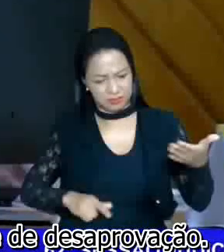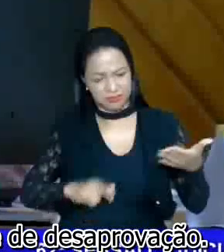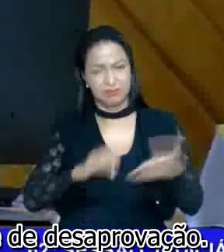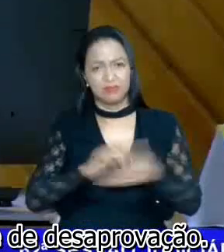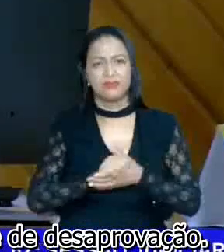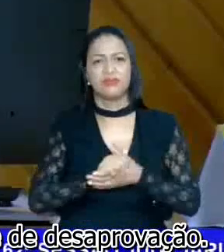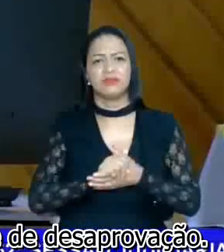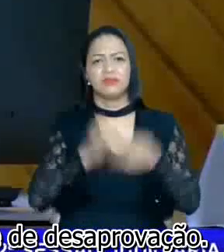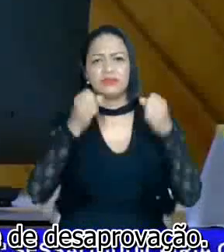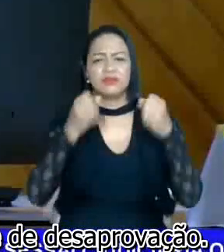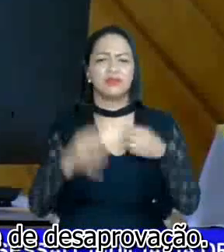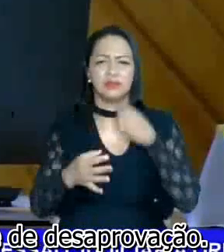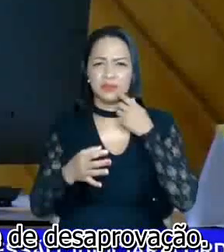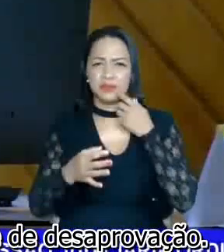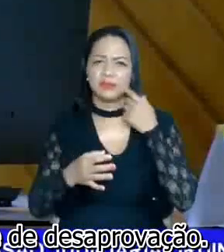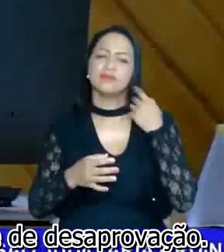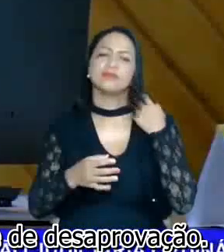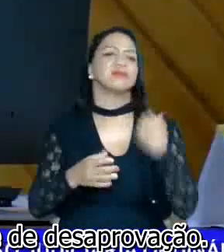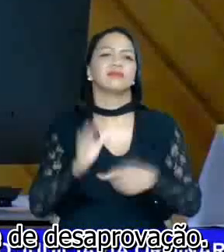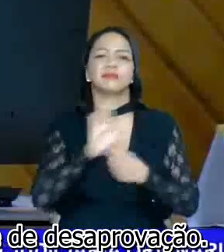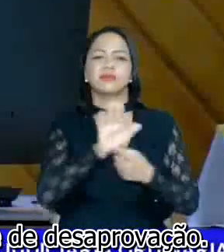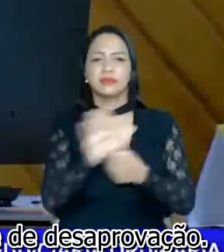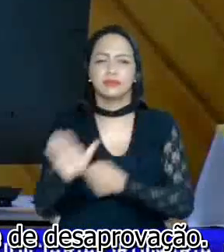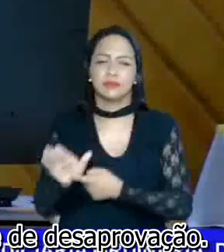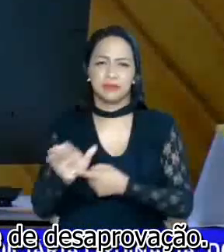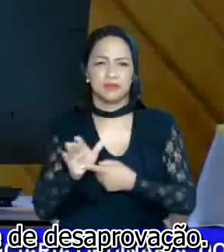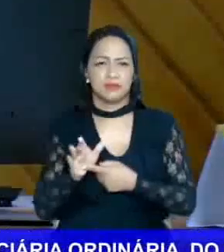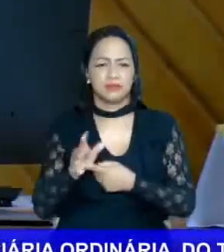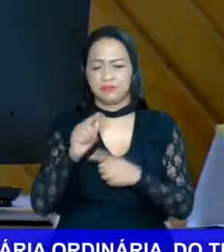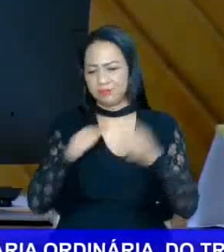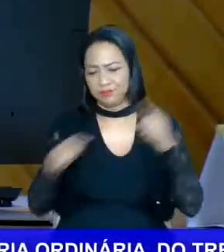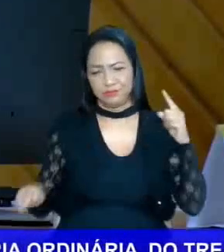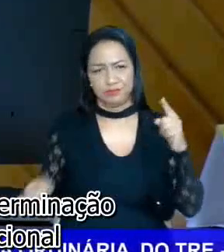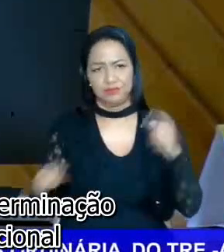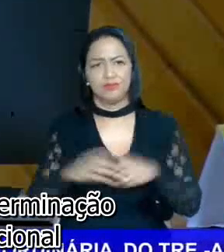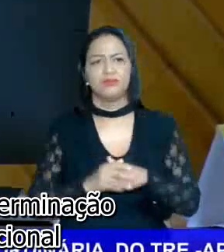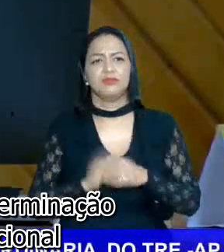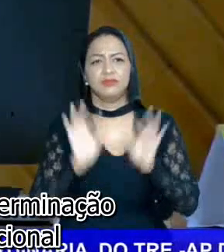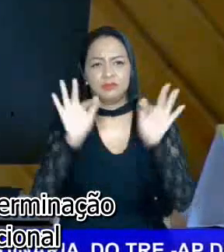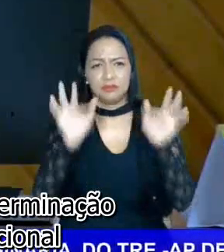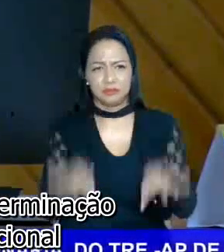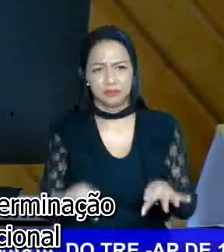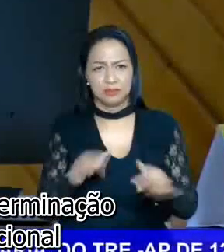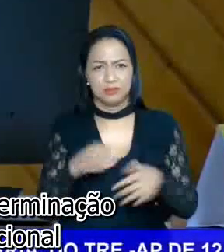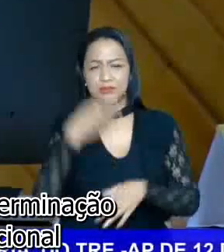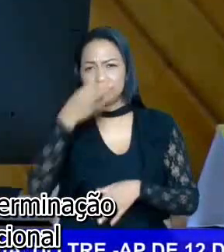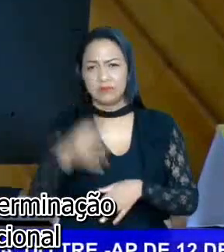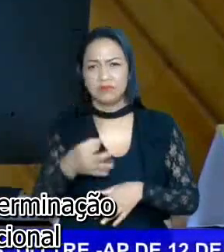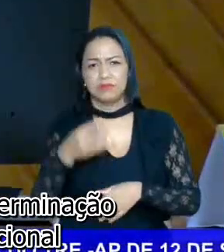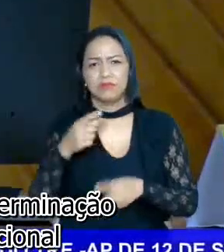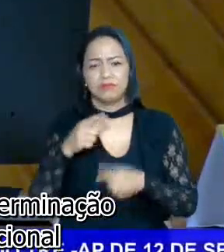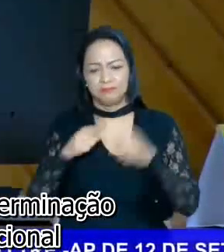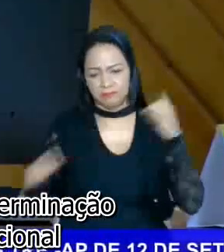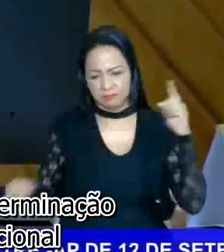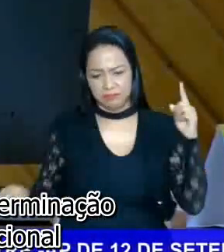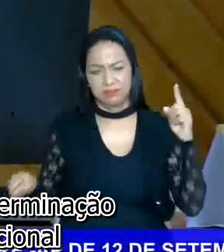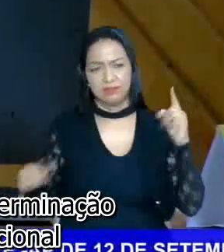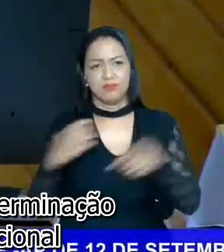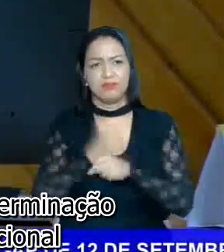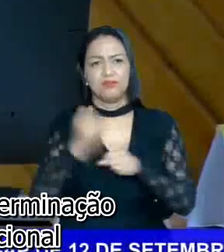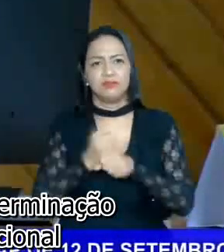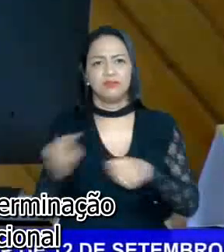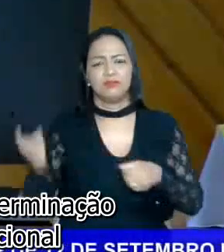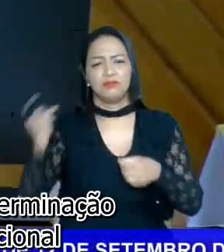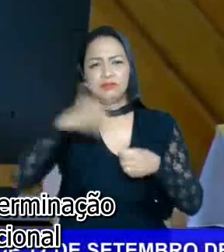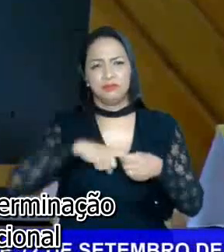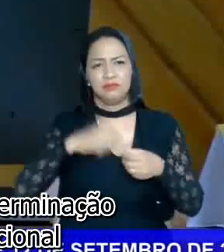e justificativas, o que reforça a necessidade de desaprovação. Ao final, opinou pela desaprovação das contas e